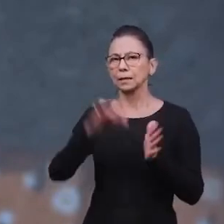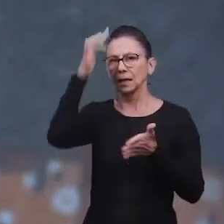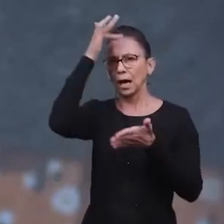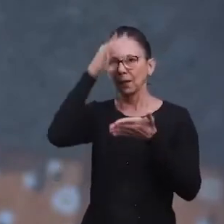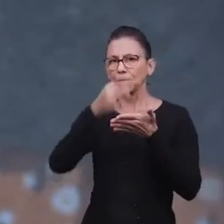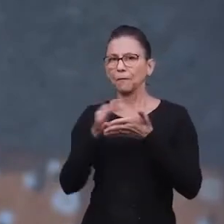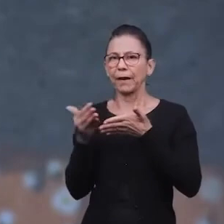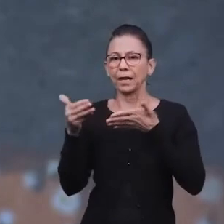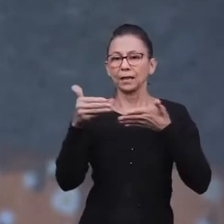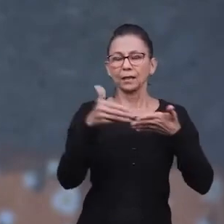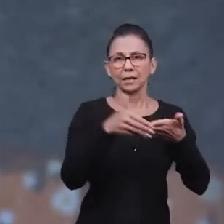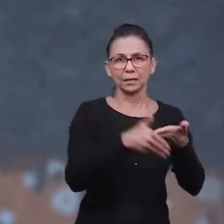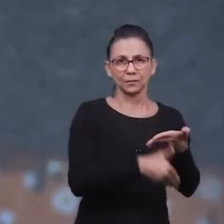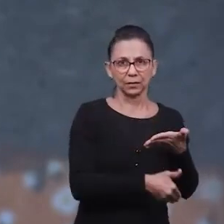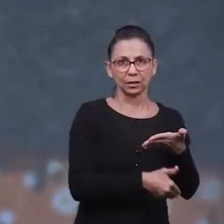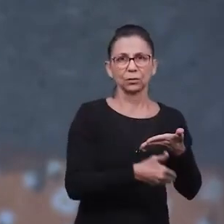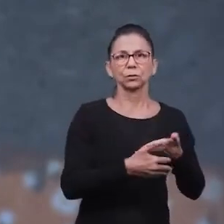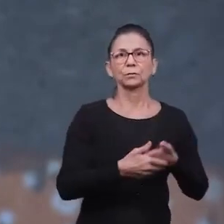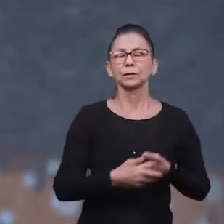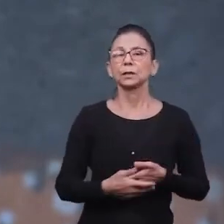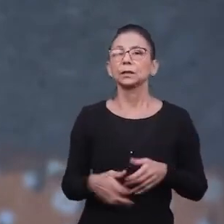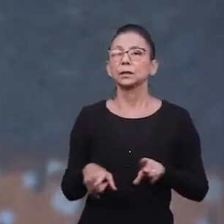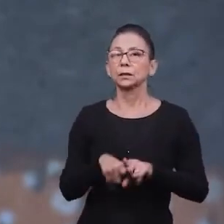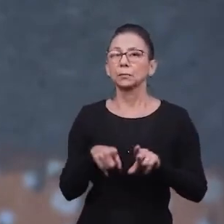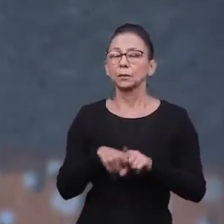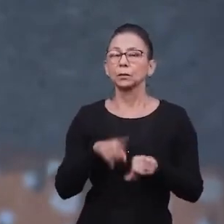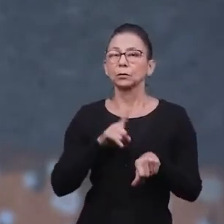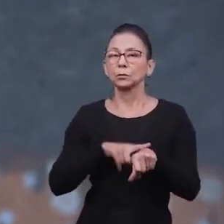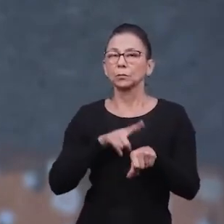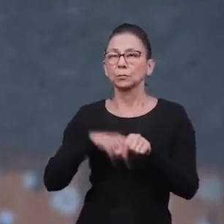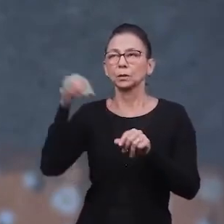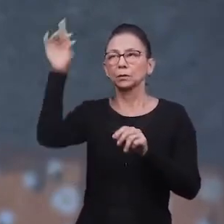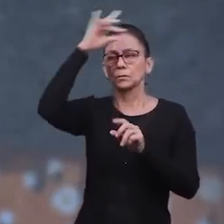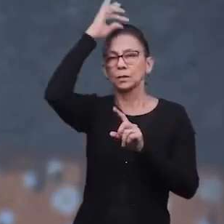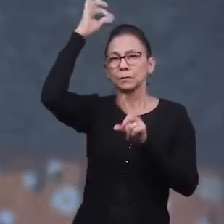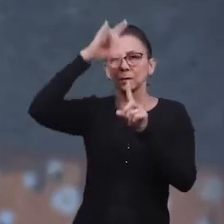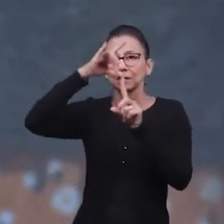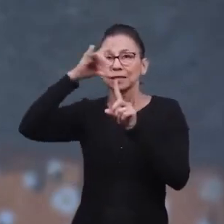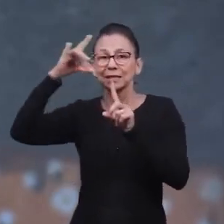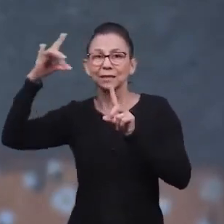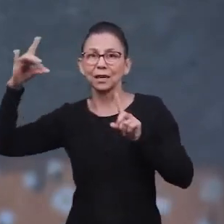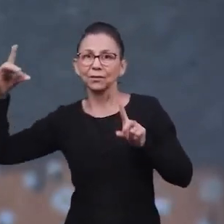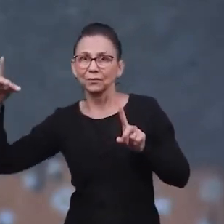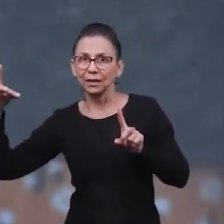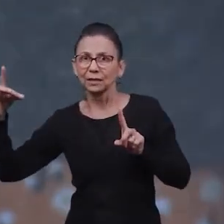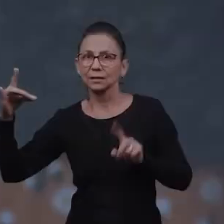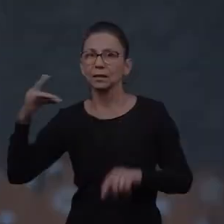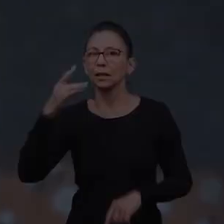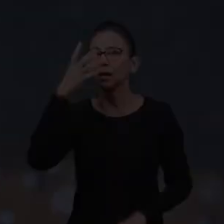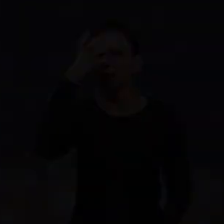do homem, que quando o espírito deixa de existir na sua vida, né? Isso é algo muito sério.